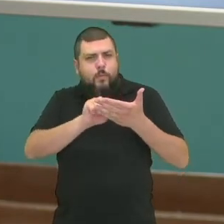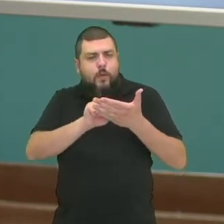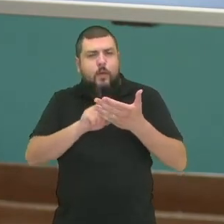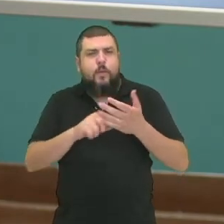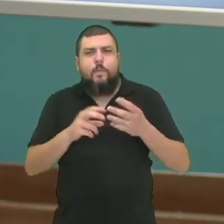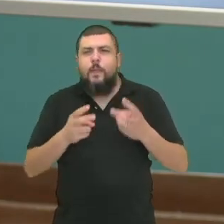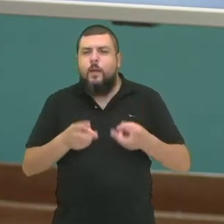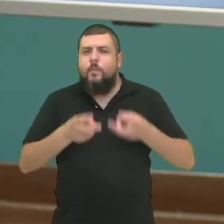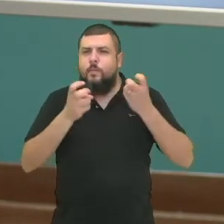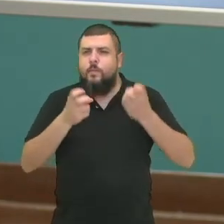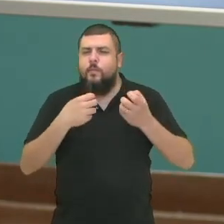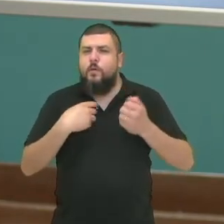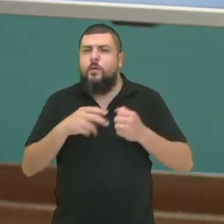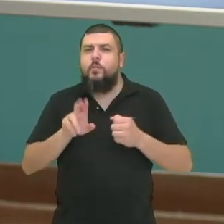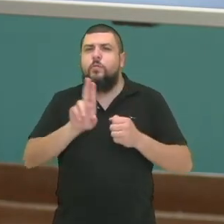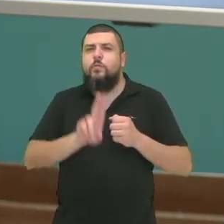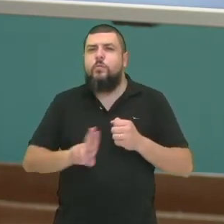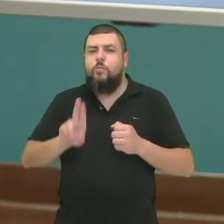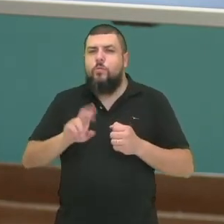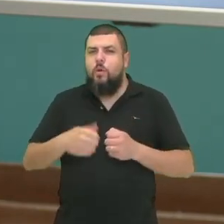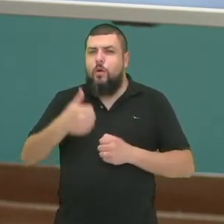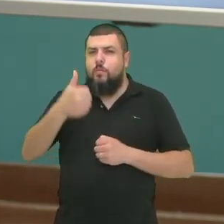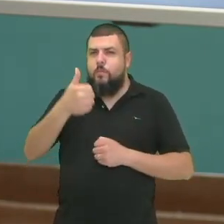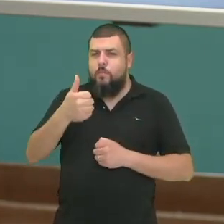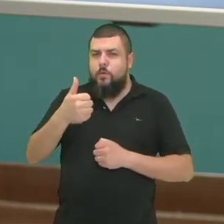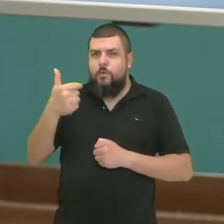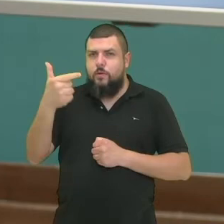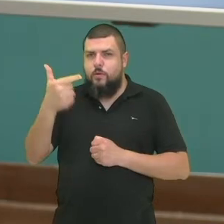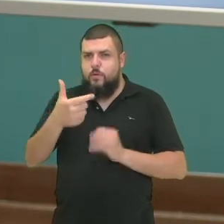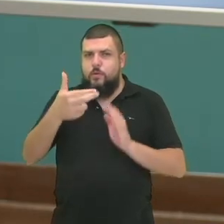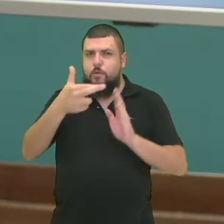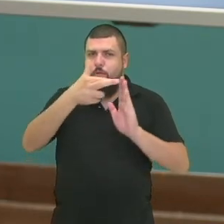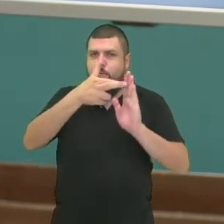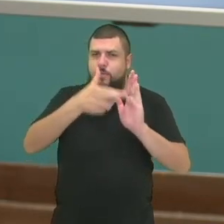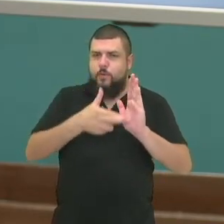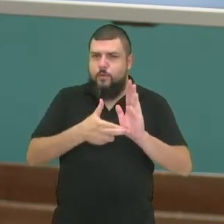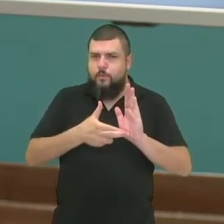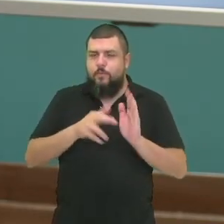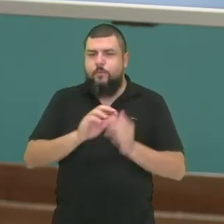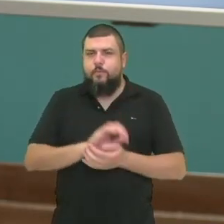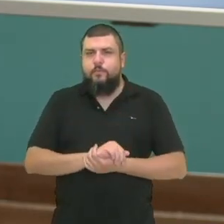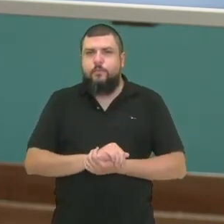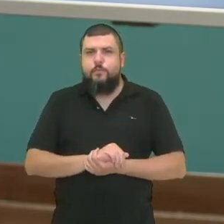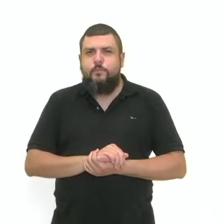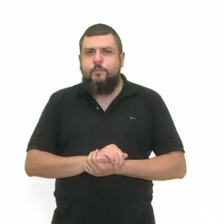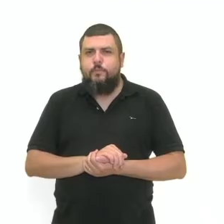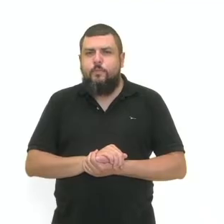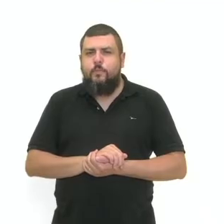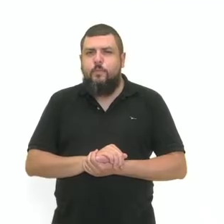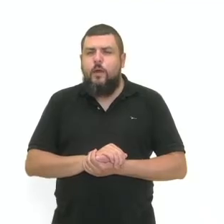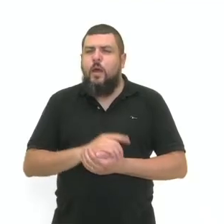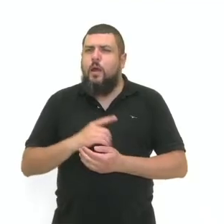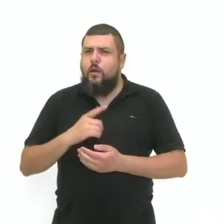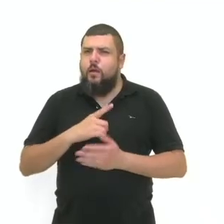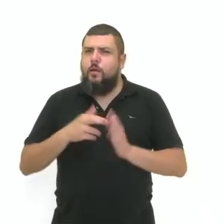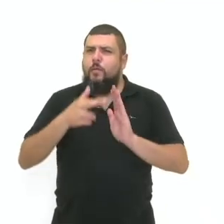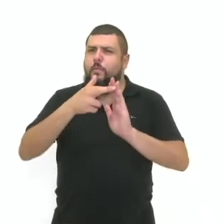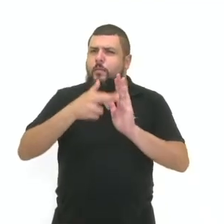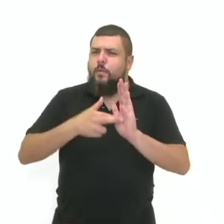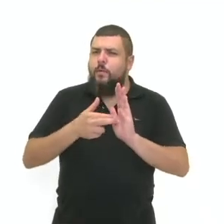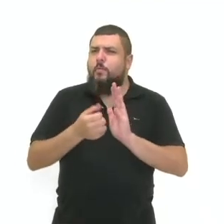a aplicabilidade da primeira e da segunda propriedade. Continuando. Temos várias propriedades.